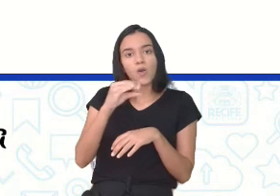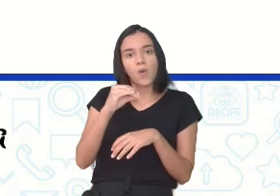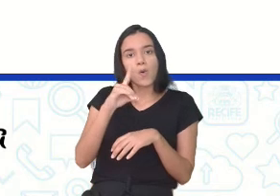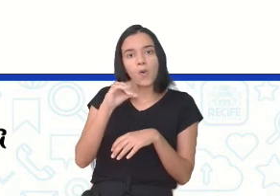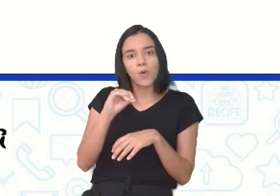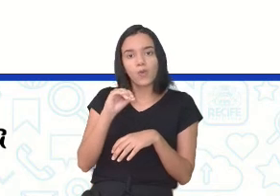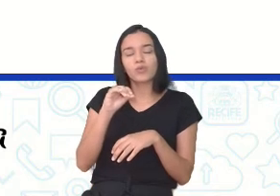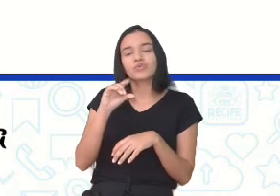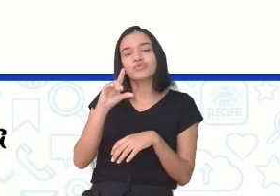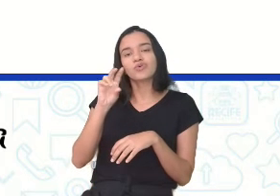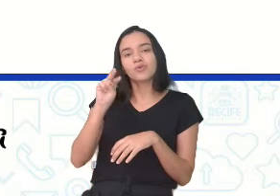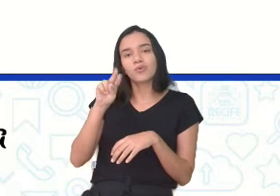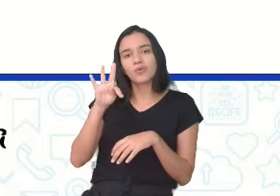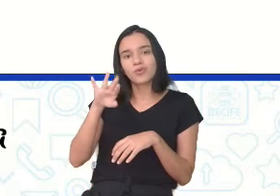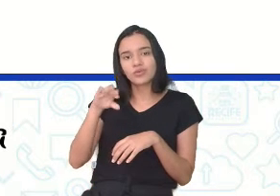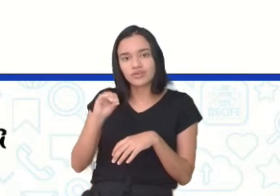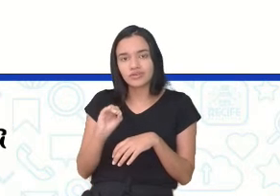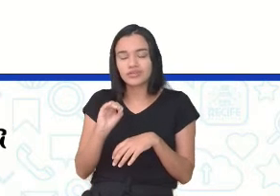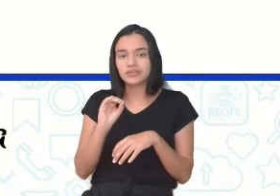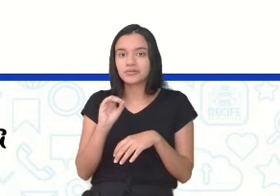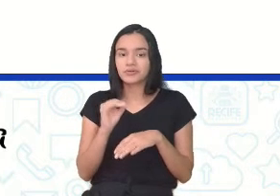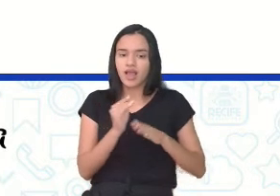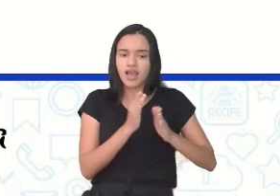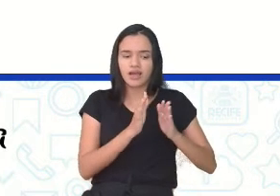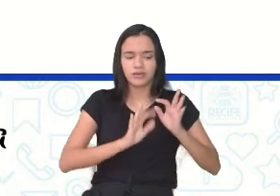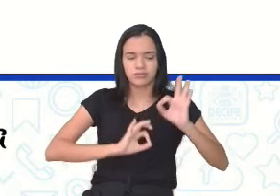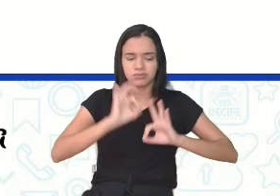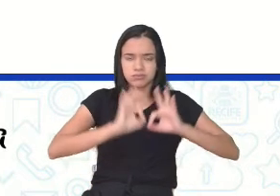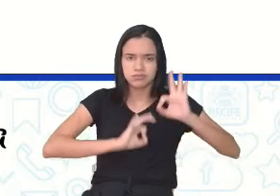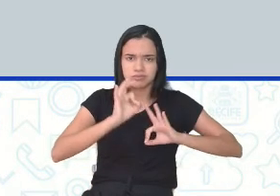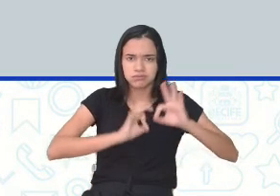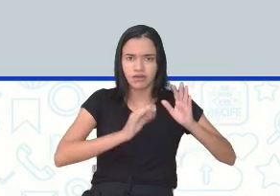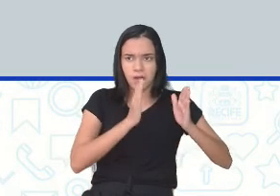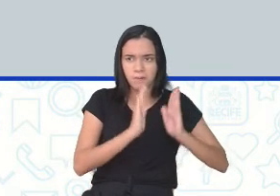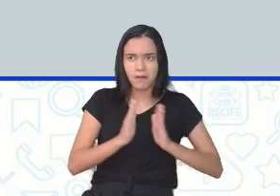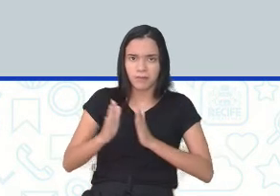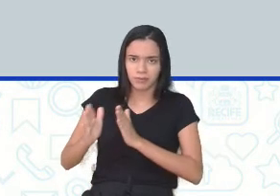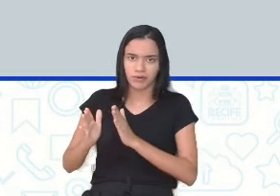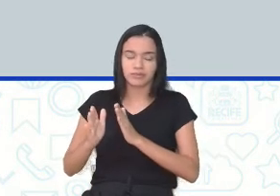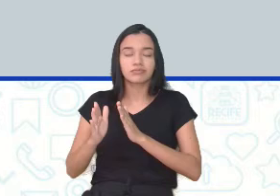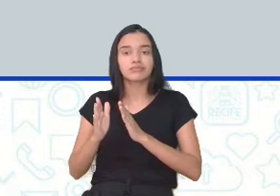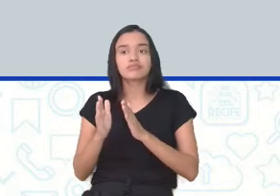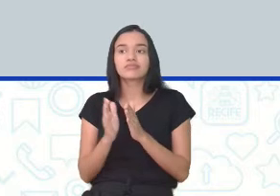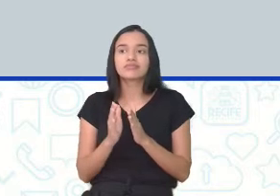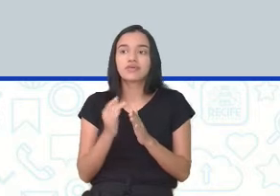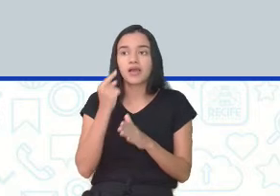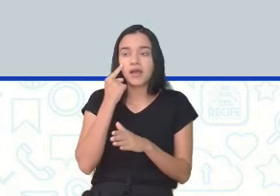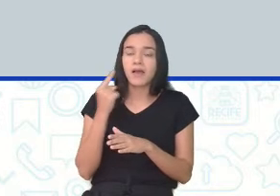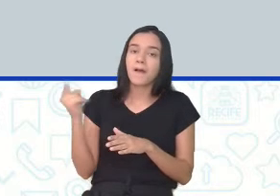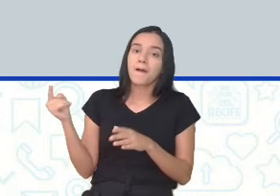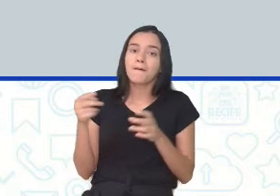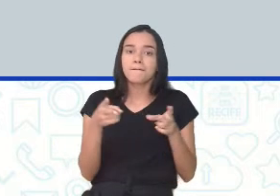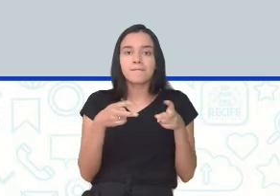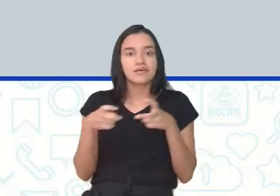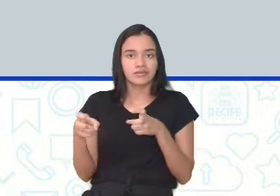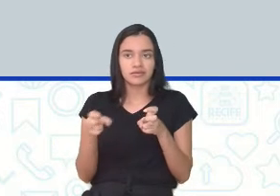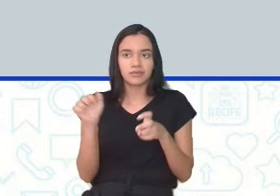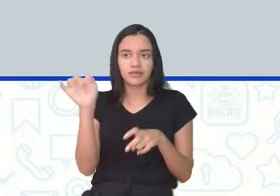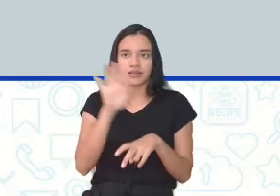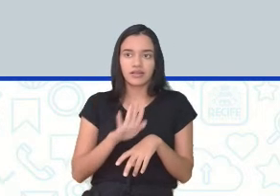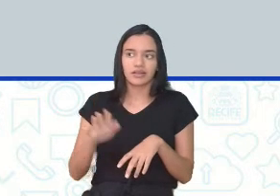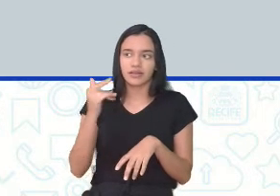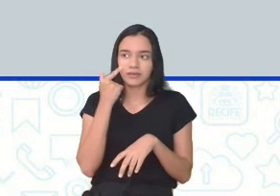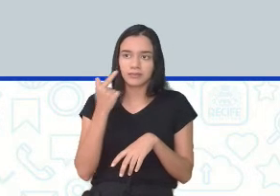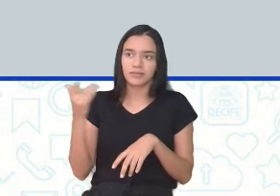do útero. Então, o útero, ele é assim, dividido nessas 3 formas aí. Observe aí na imagem, olha, fundo